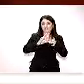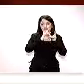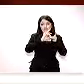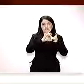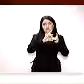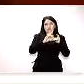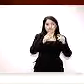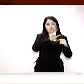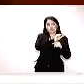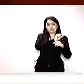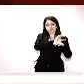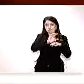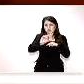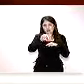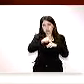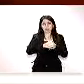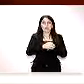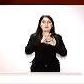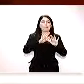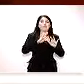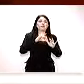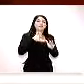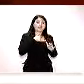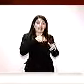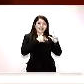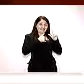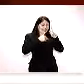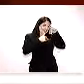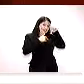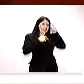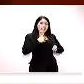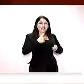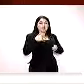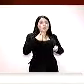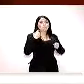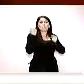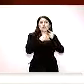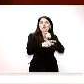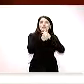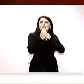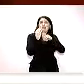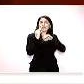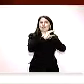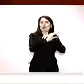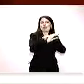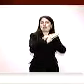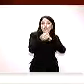determinado a suspensão de novos recebimentos apenas para as aplicações